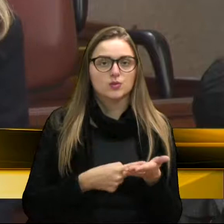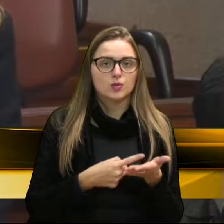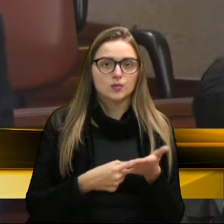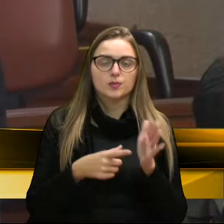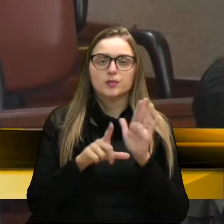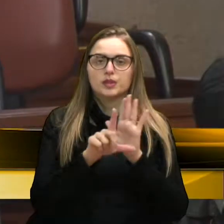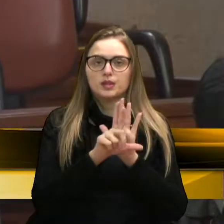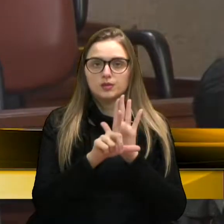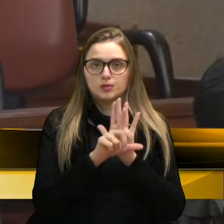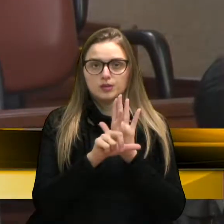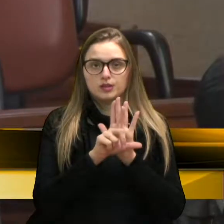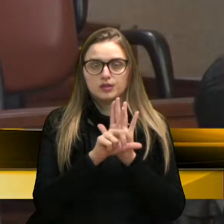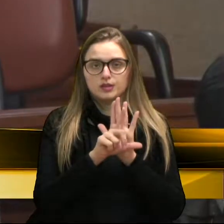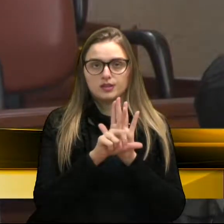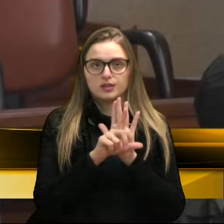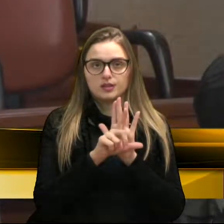prevê